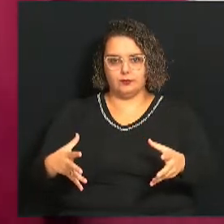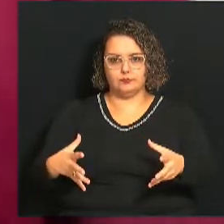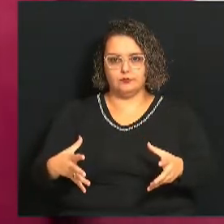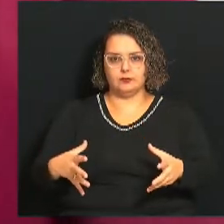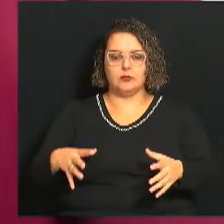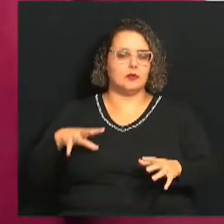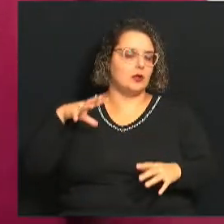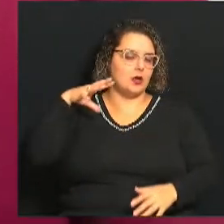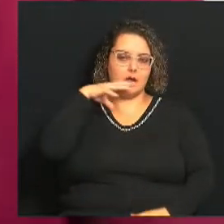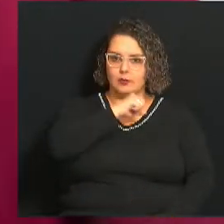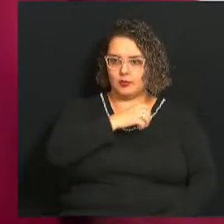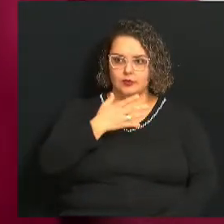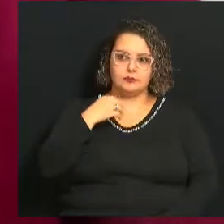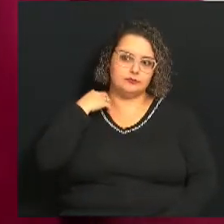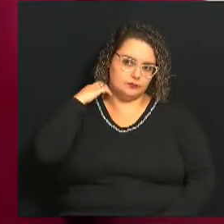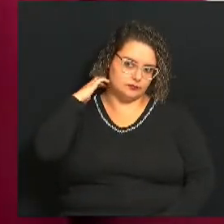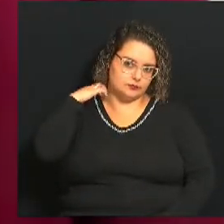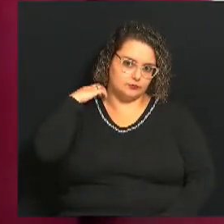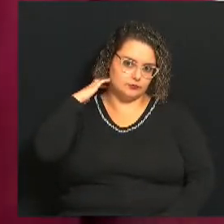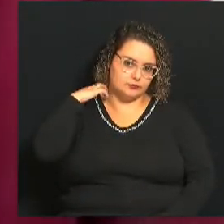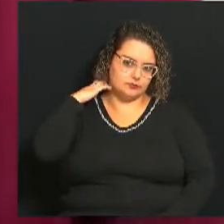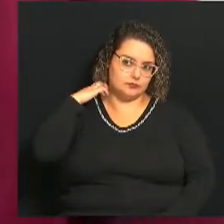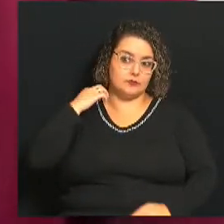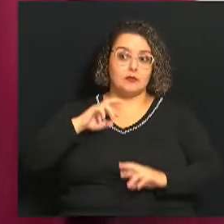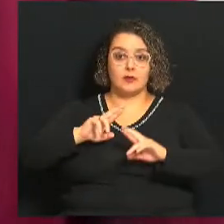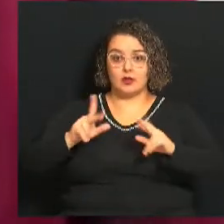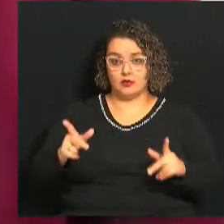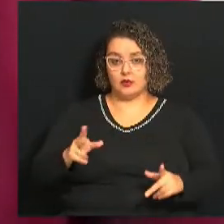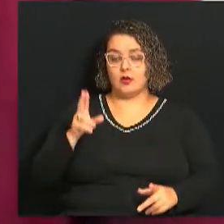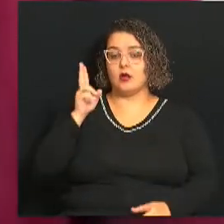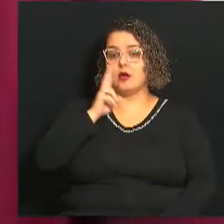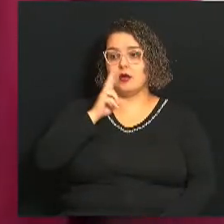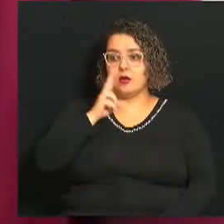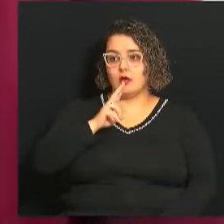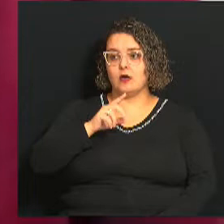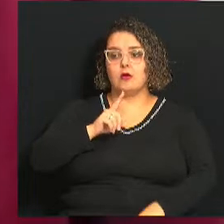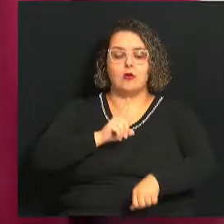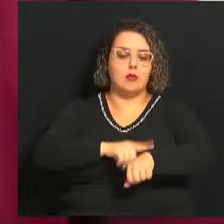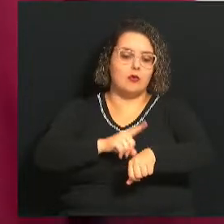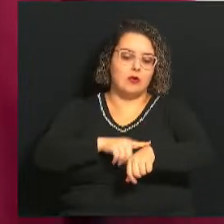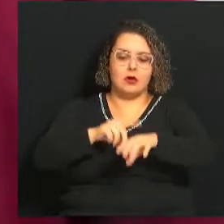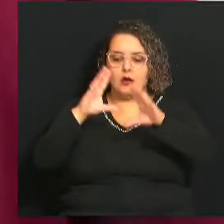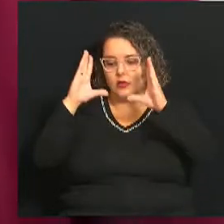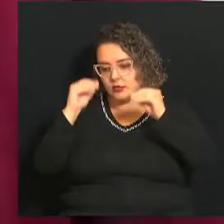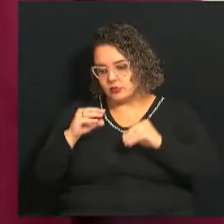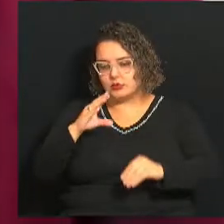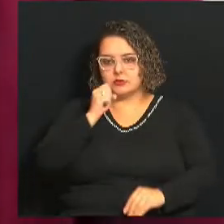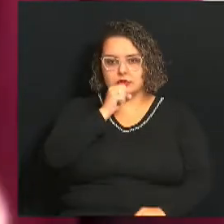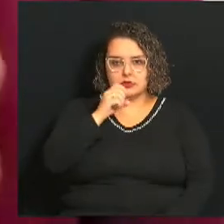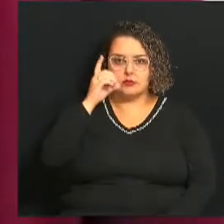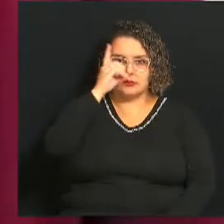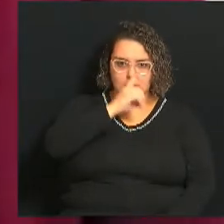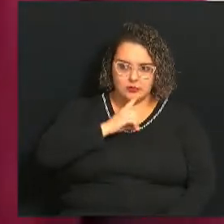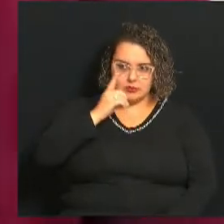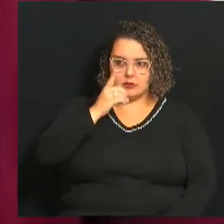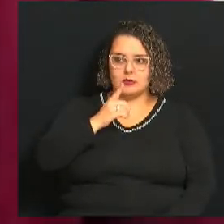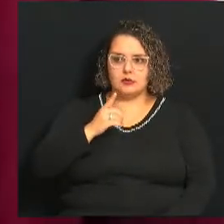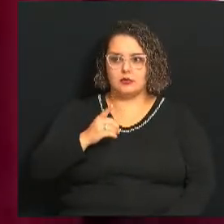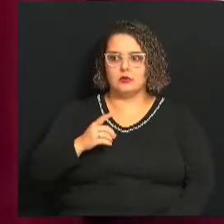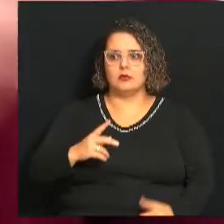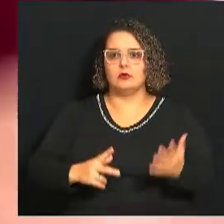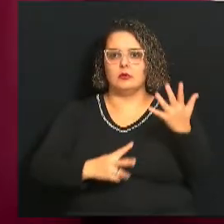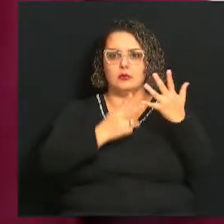aí, diferente da emergencial, que pode acontecer fora do horário de expediente, à noite, final de semana, e exige aí uma retirada